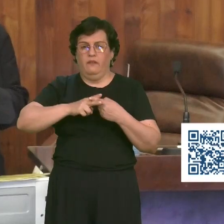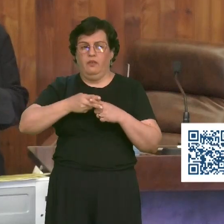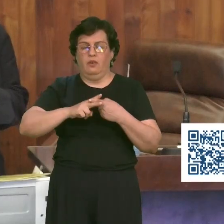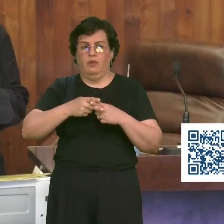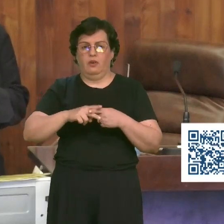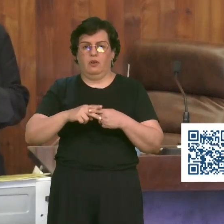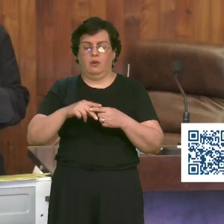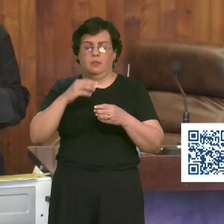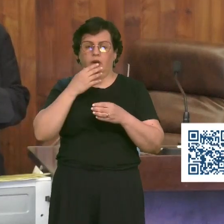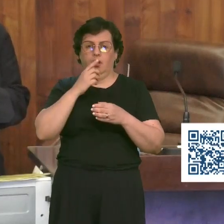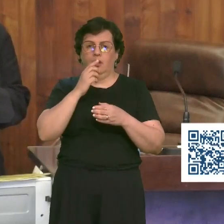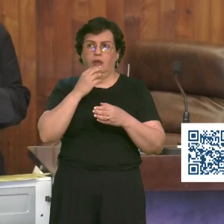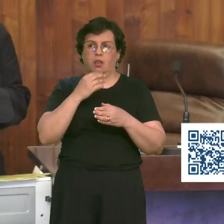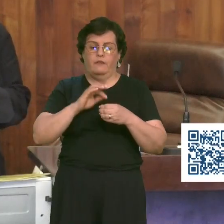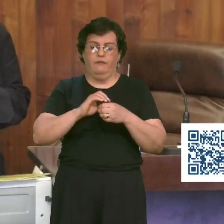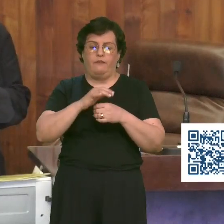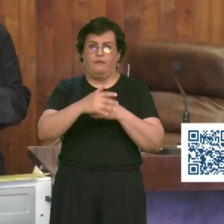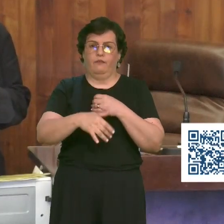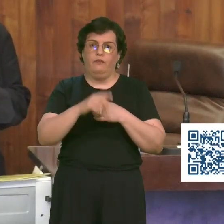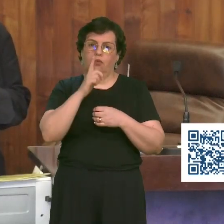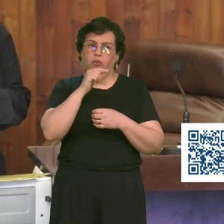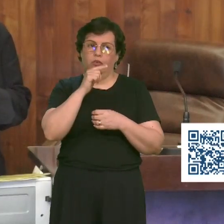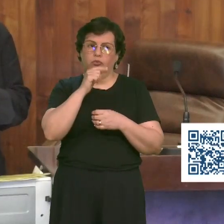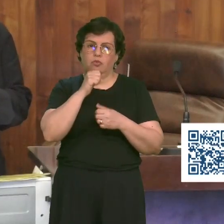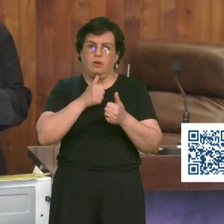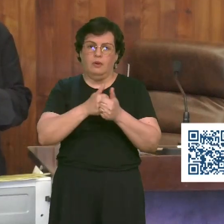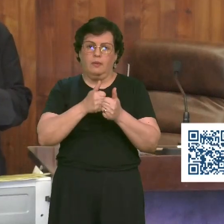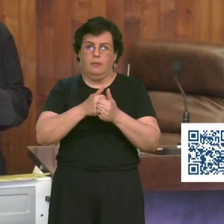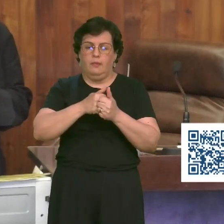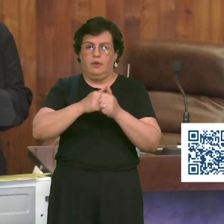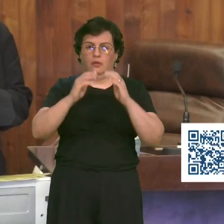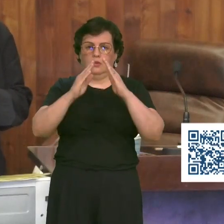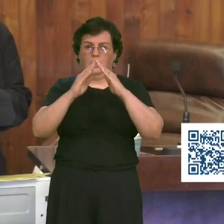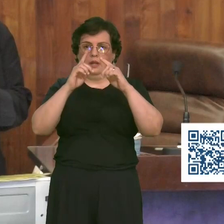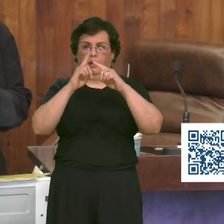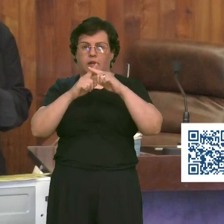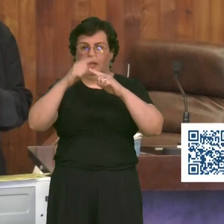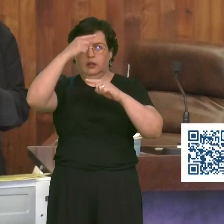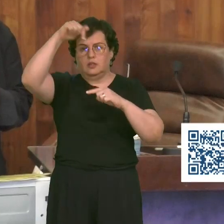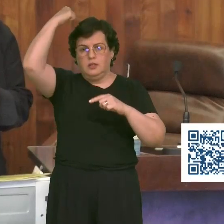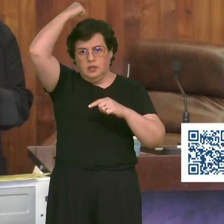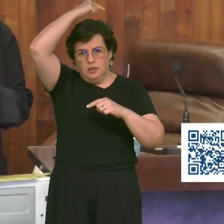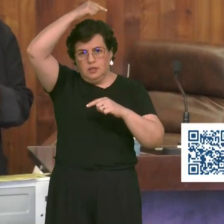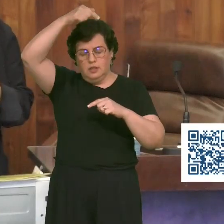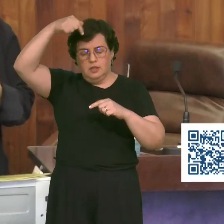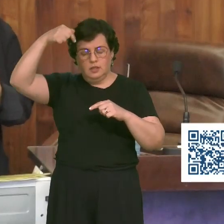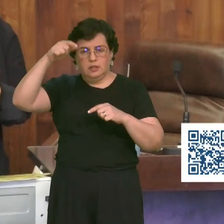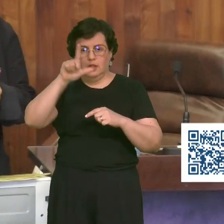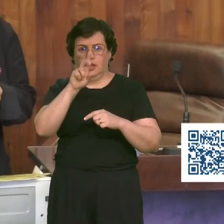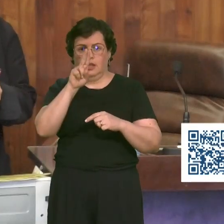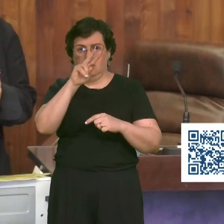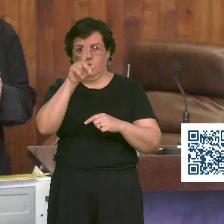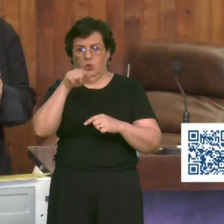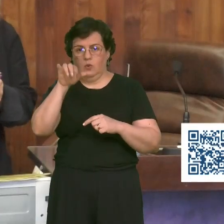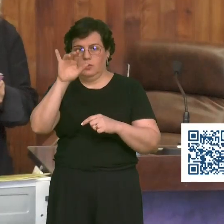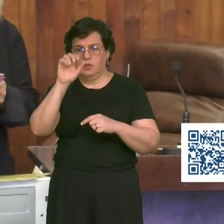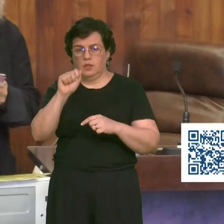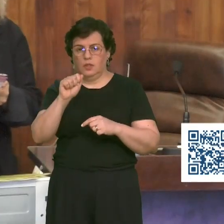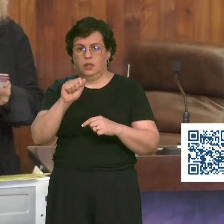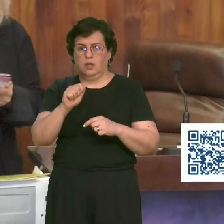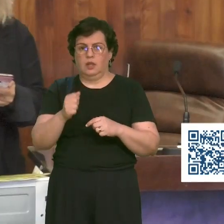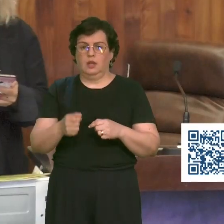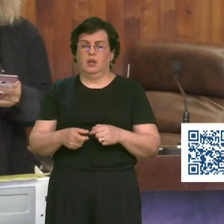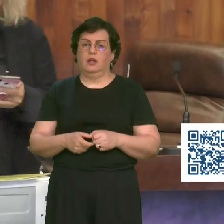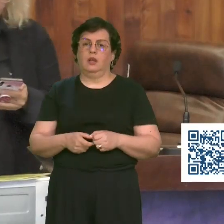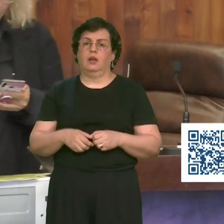na Rua Gonçalves Dias ao lado do da Praça da Igreja de Santa Luzia no distrito de Lácio uma vez que a população reclama do